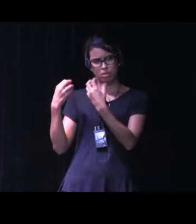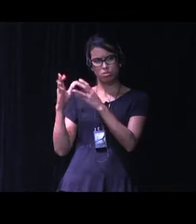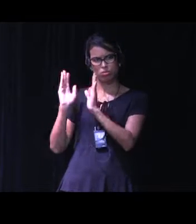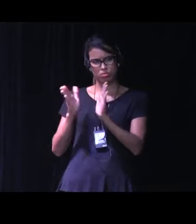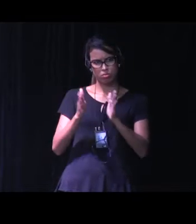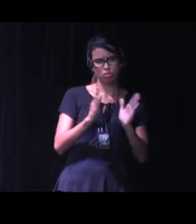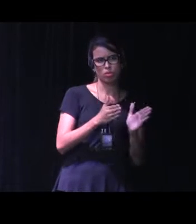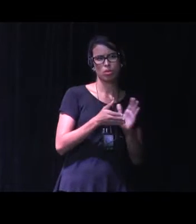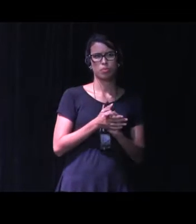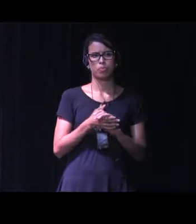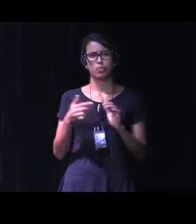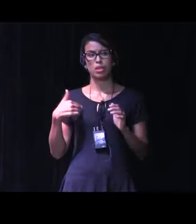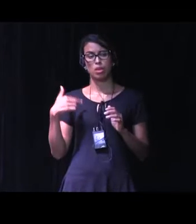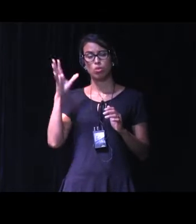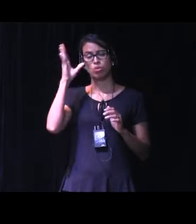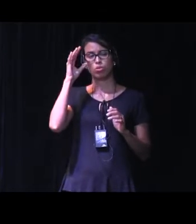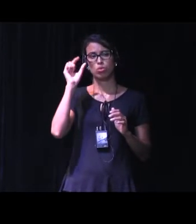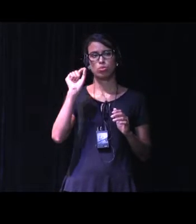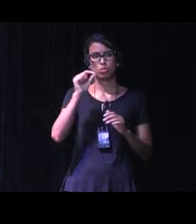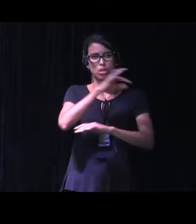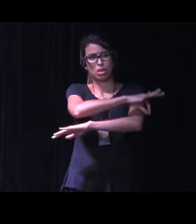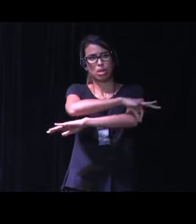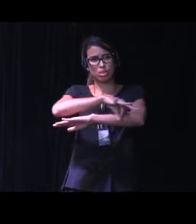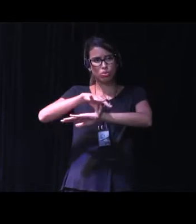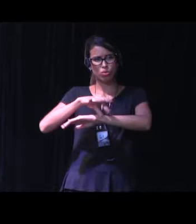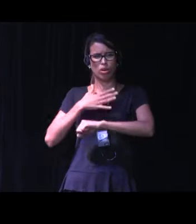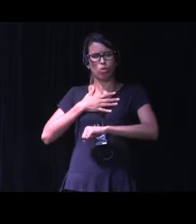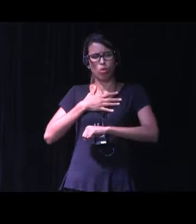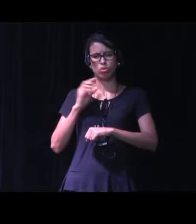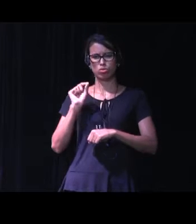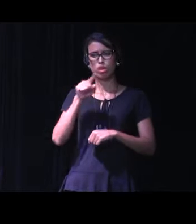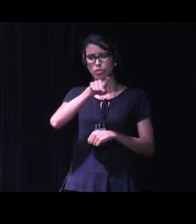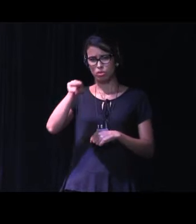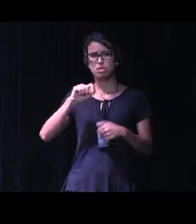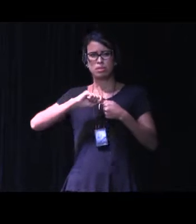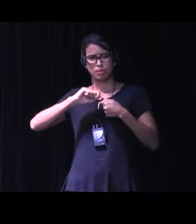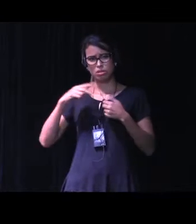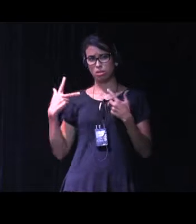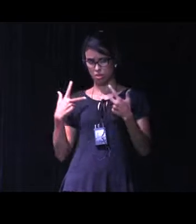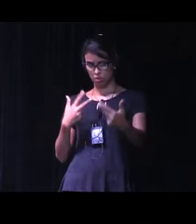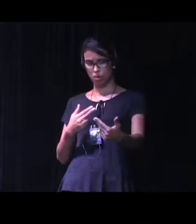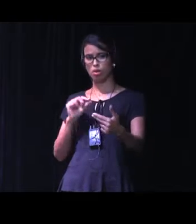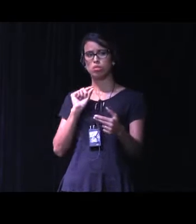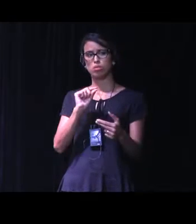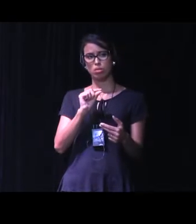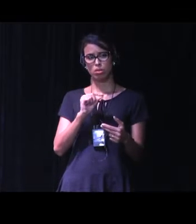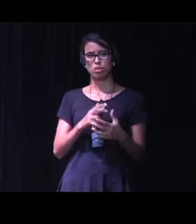manchas, como estáticas, como nos ensinaram nas universidades de planejamento bidimensional.